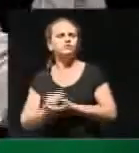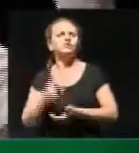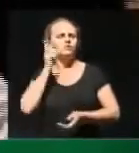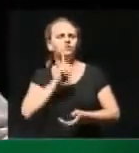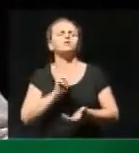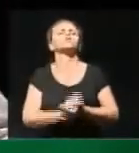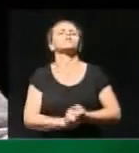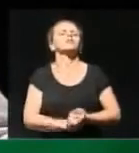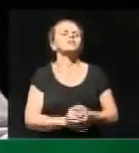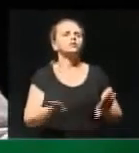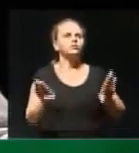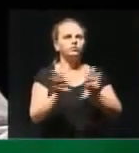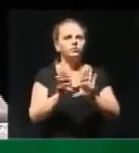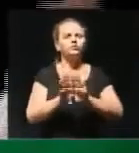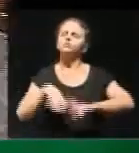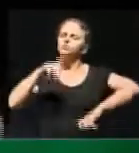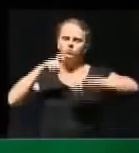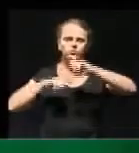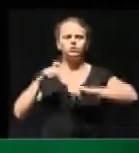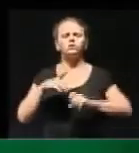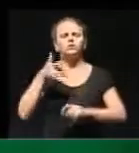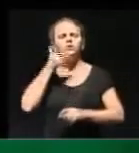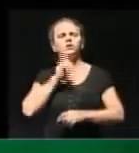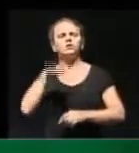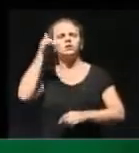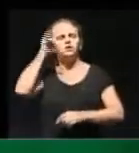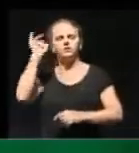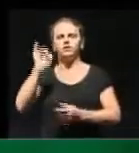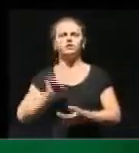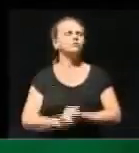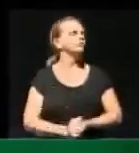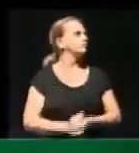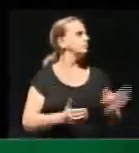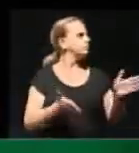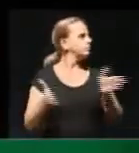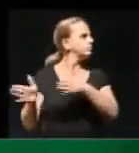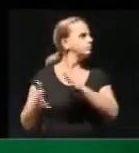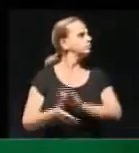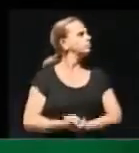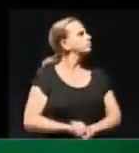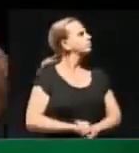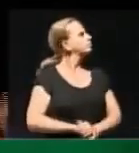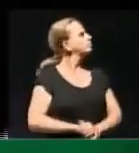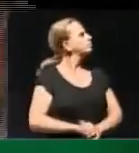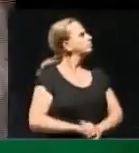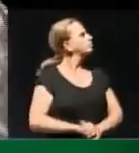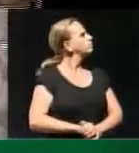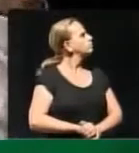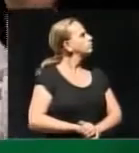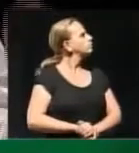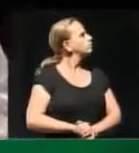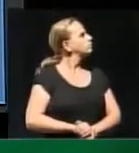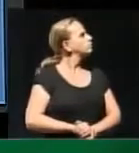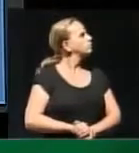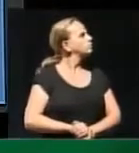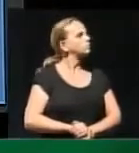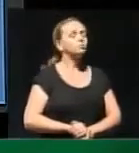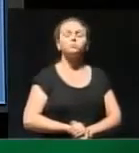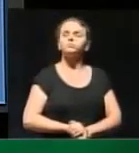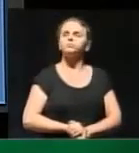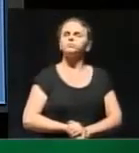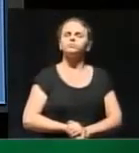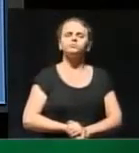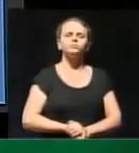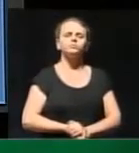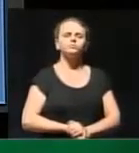transmissão também por via sexual. Mais um, por favor. Pode dar mais um cliquezinho. Esse aqui é um slide